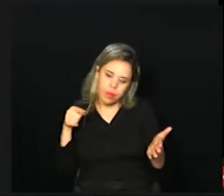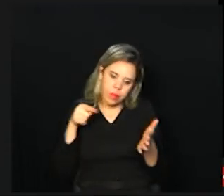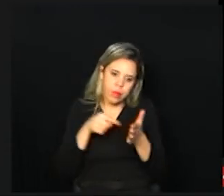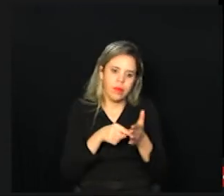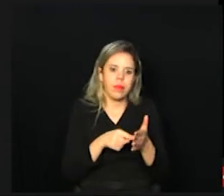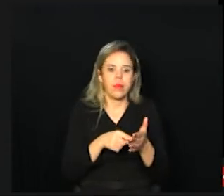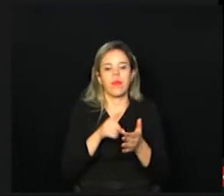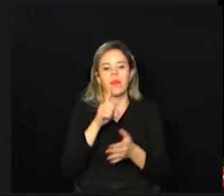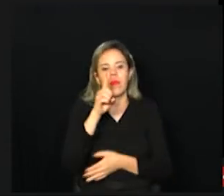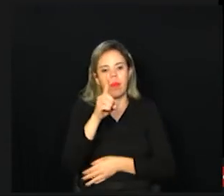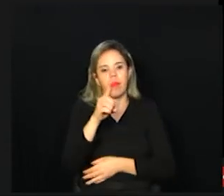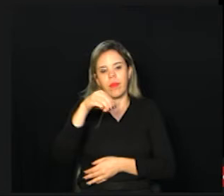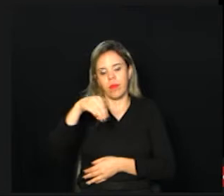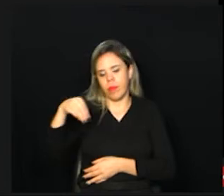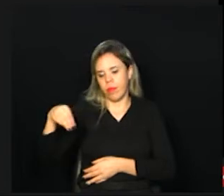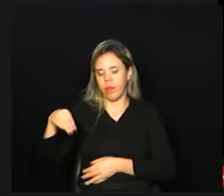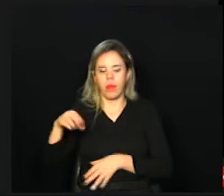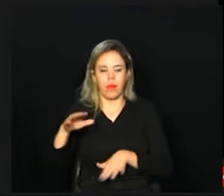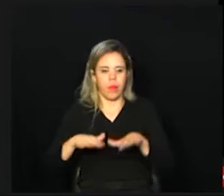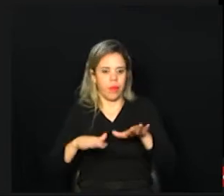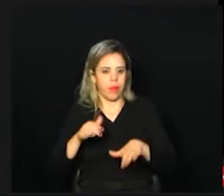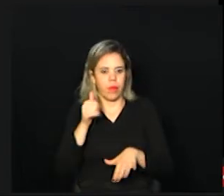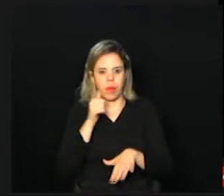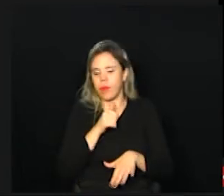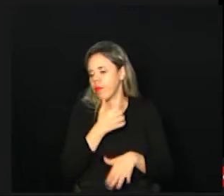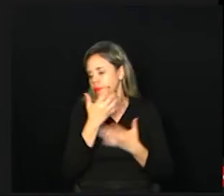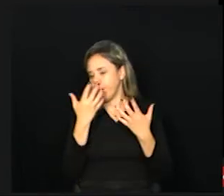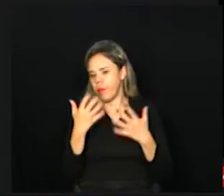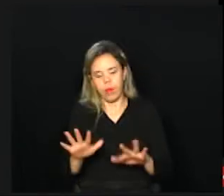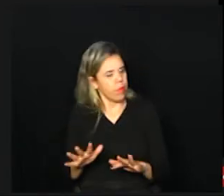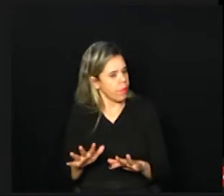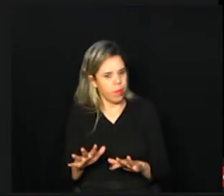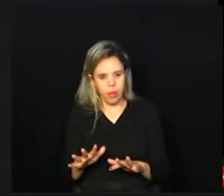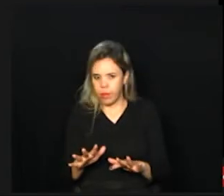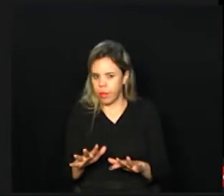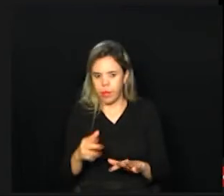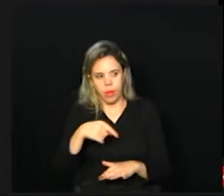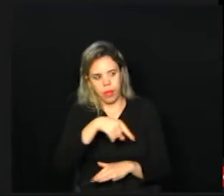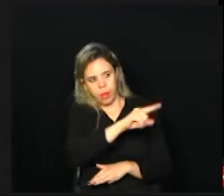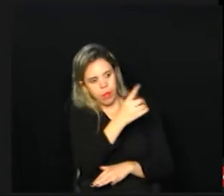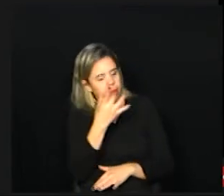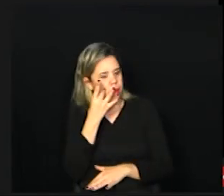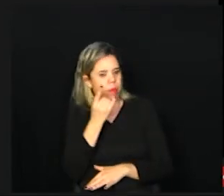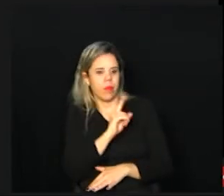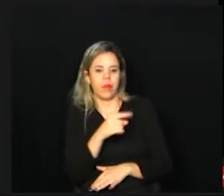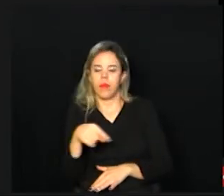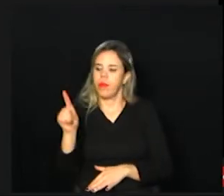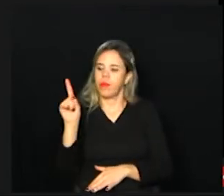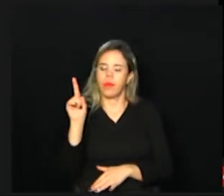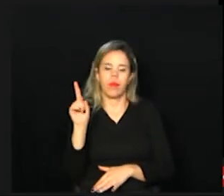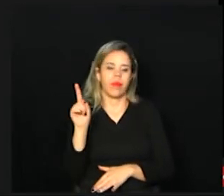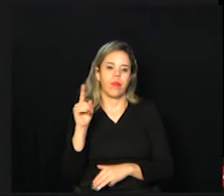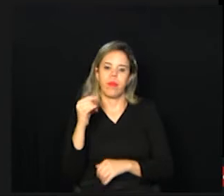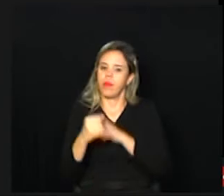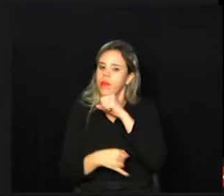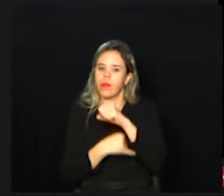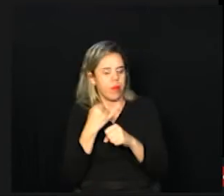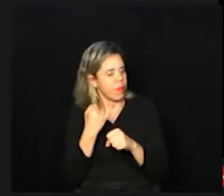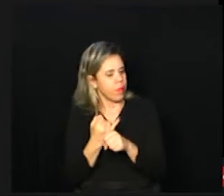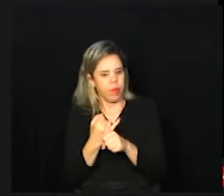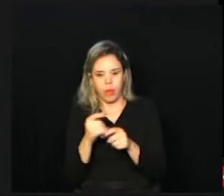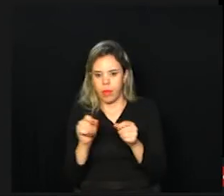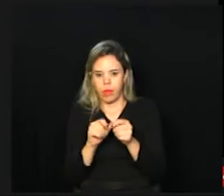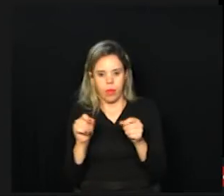DDM. E muitas vezes a mulher não quer ir fisicamente e nem pelo meio virtual fazer